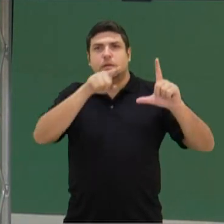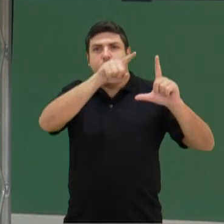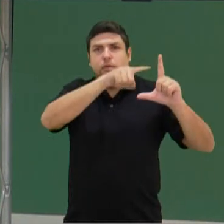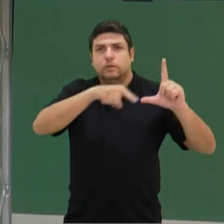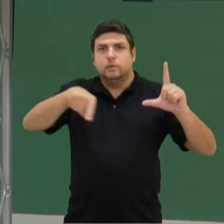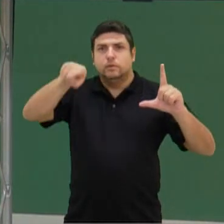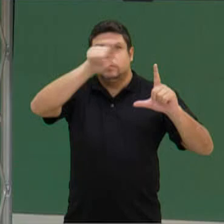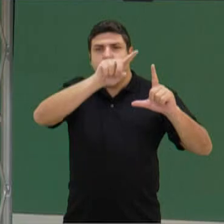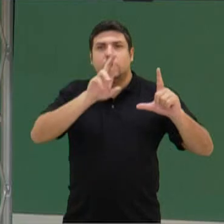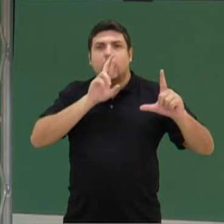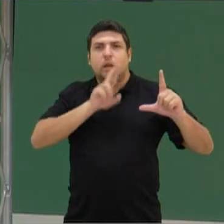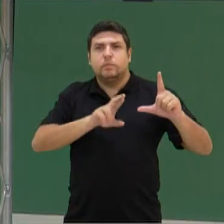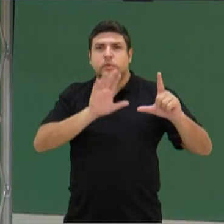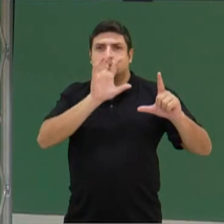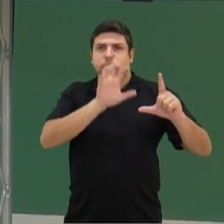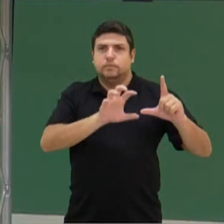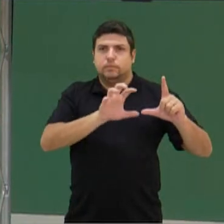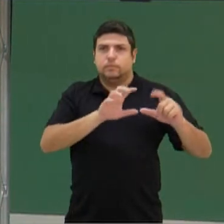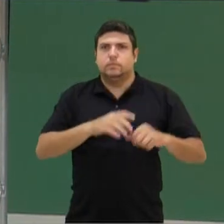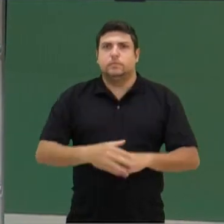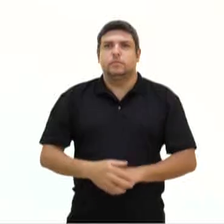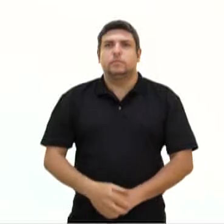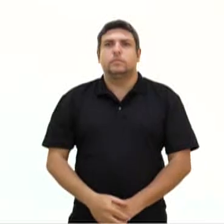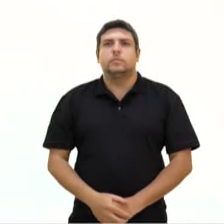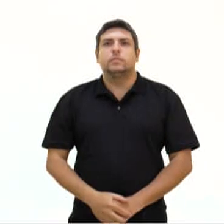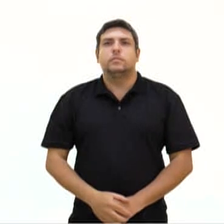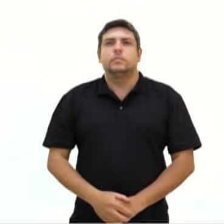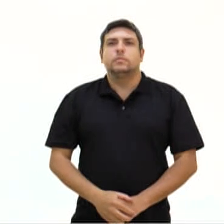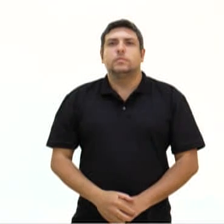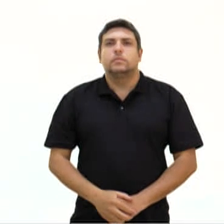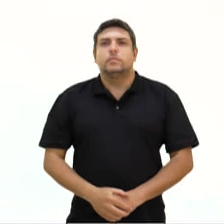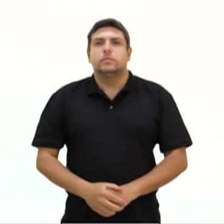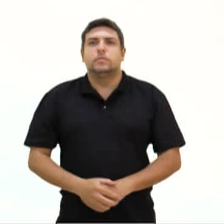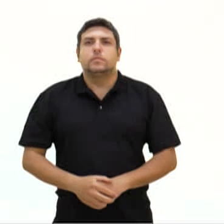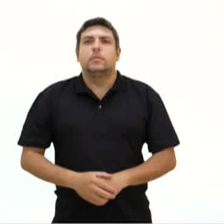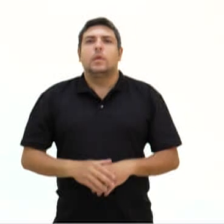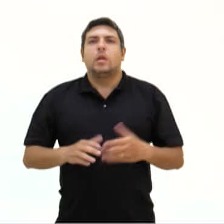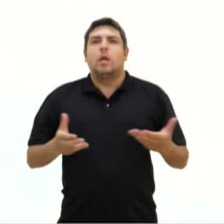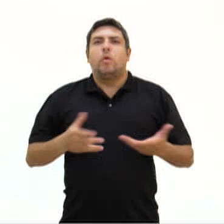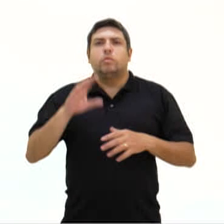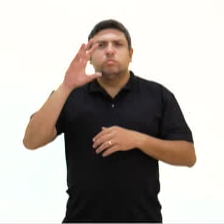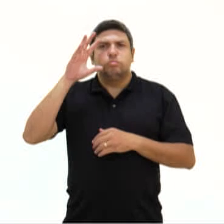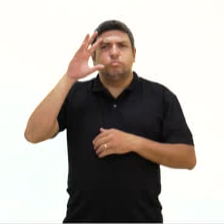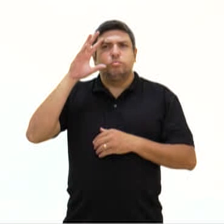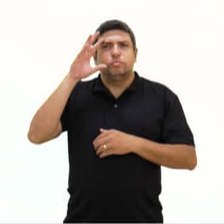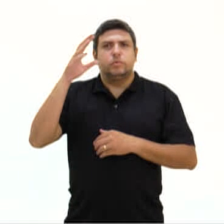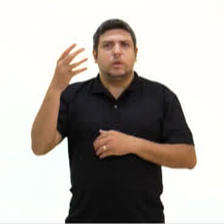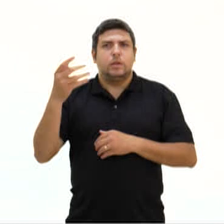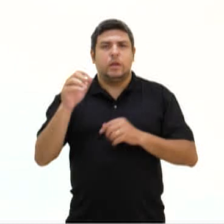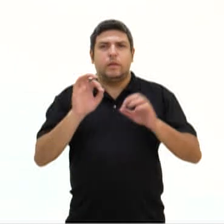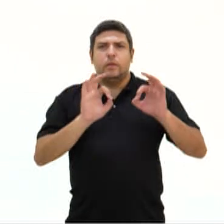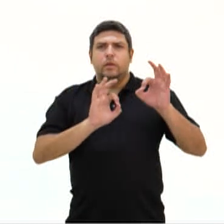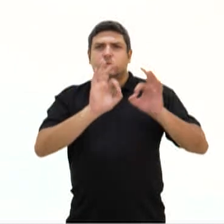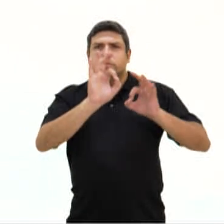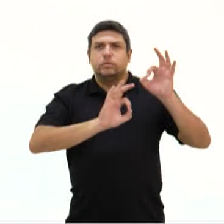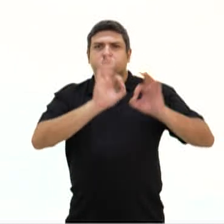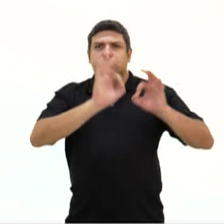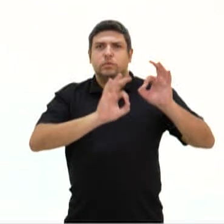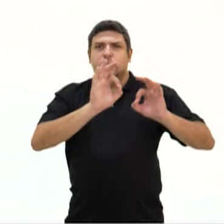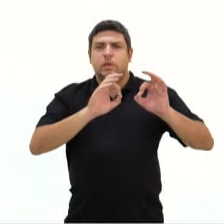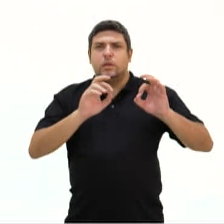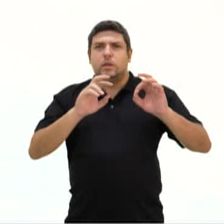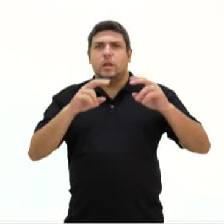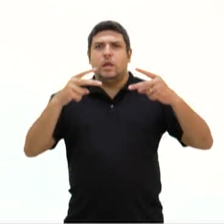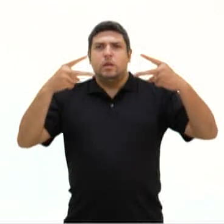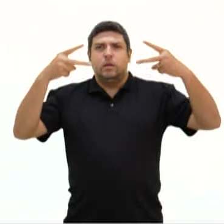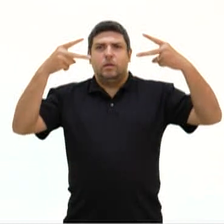essa. Vamos a um exemplo aqui. Resolver graficamente a inequação do segundo grau com duas incógnitas.